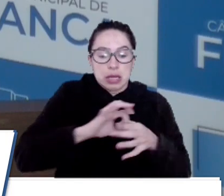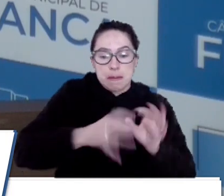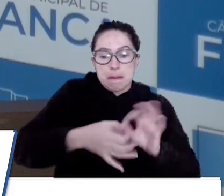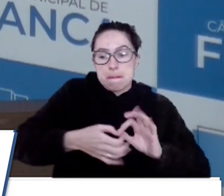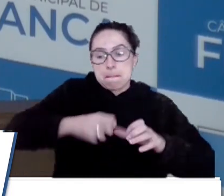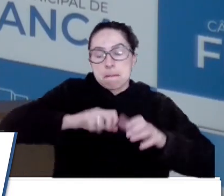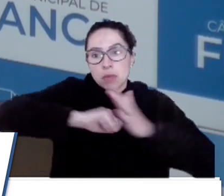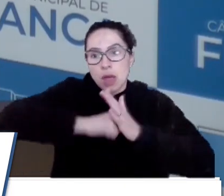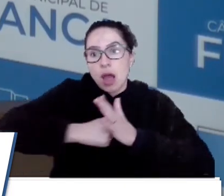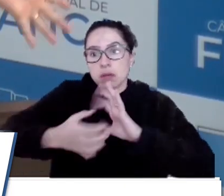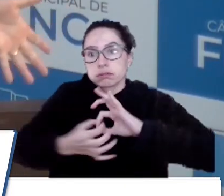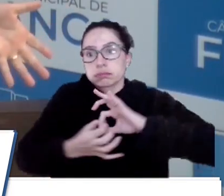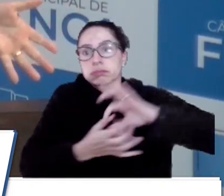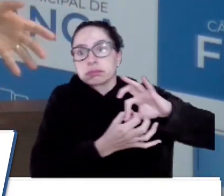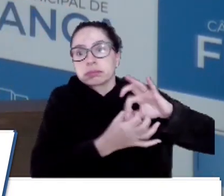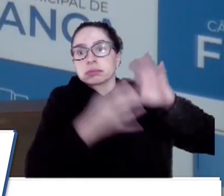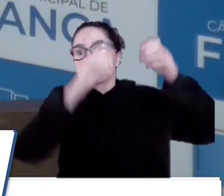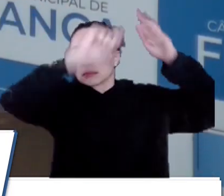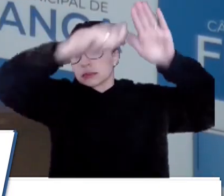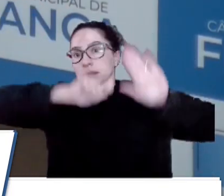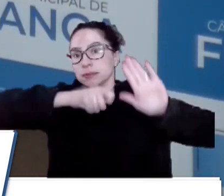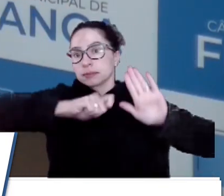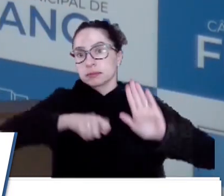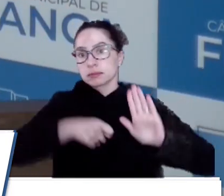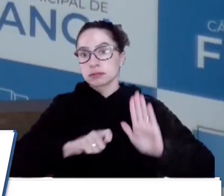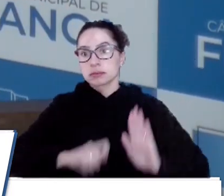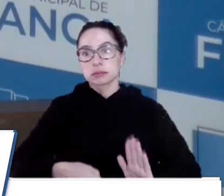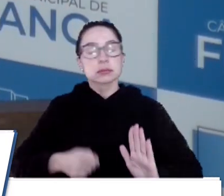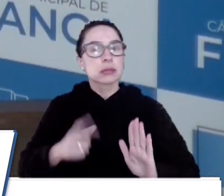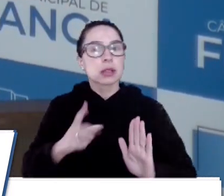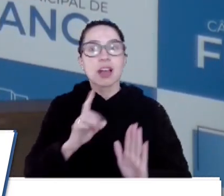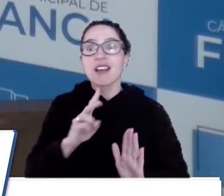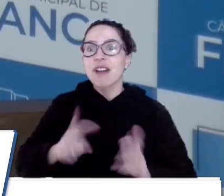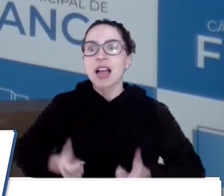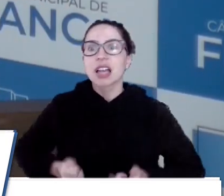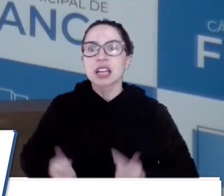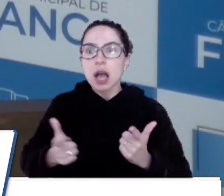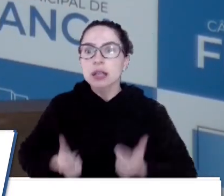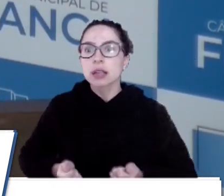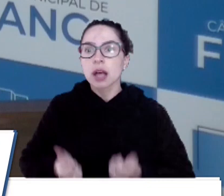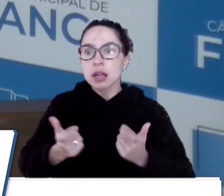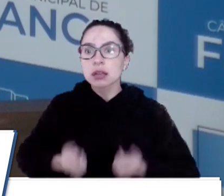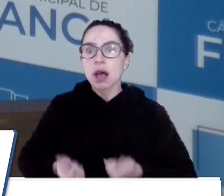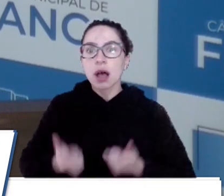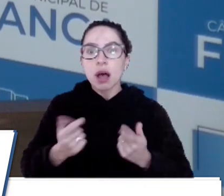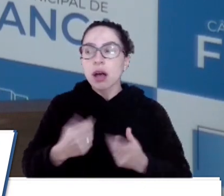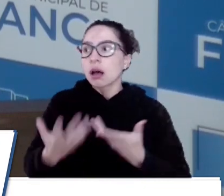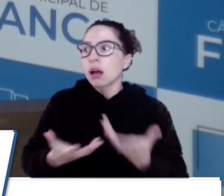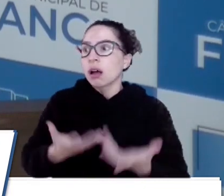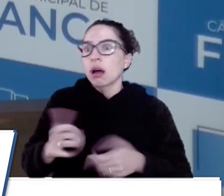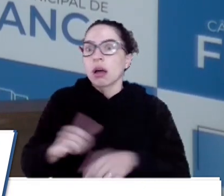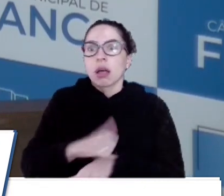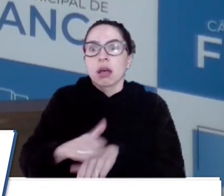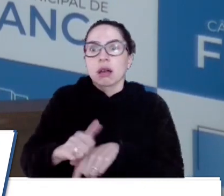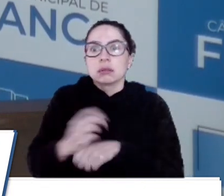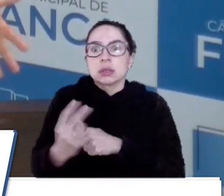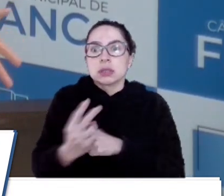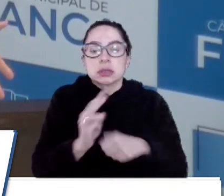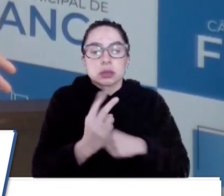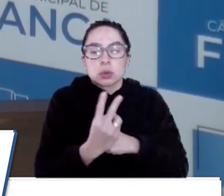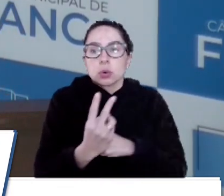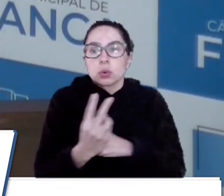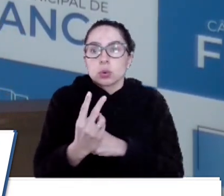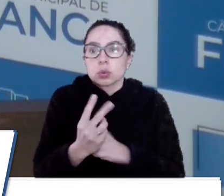no meio, põe tranca em cima, põe tranca. Vai gastando-se recursos ali para proteger o seu patrimônio